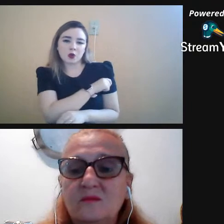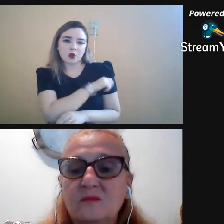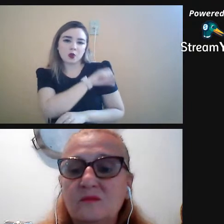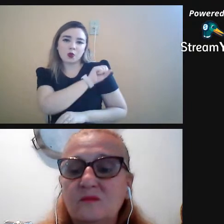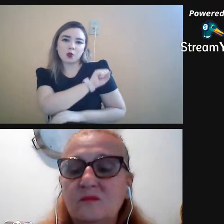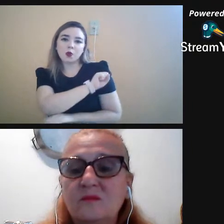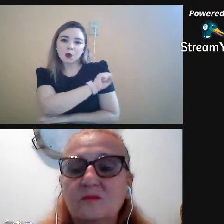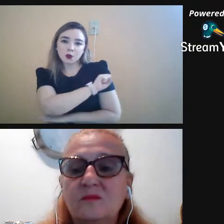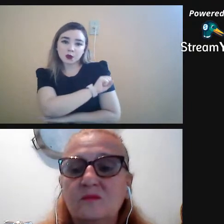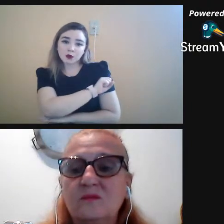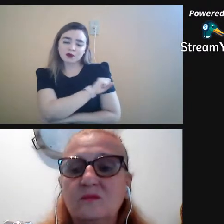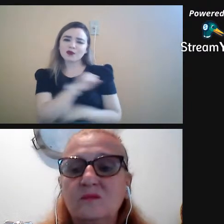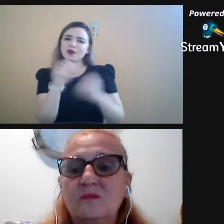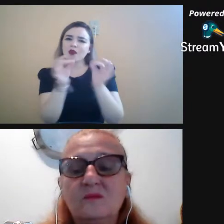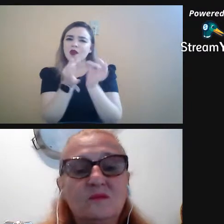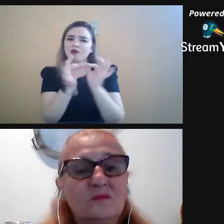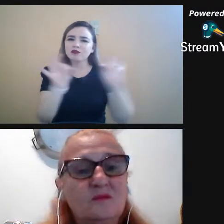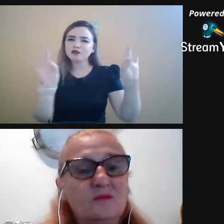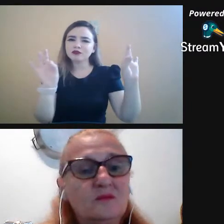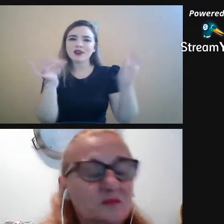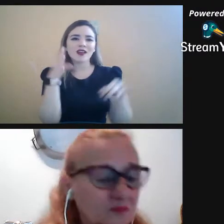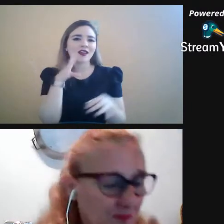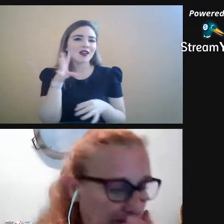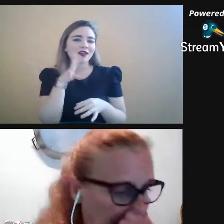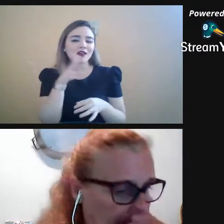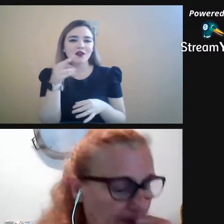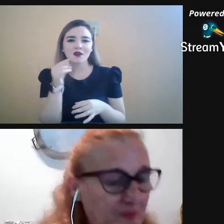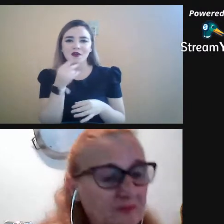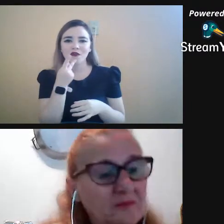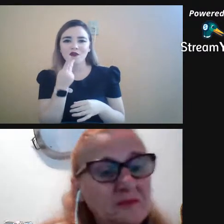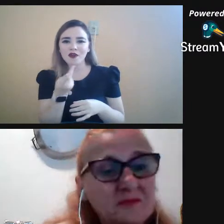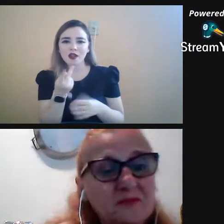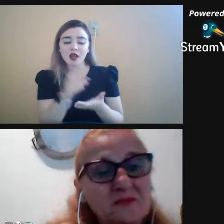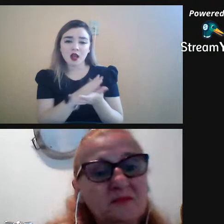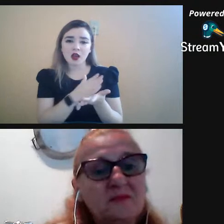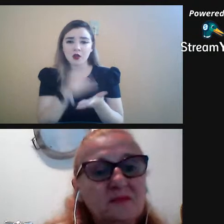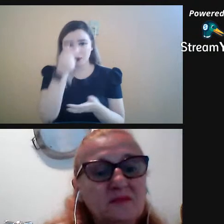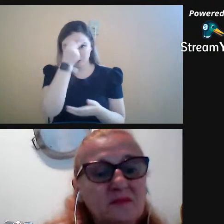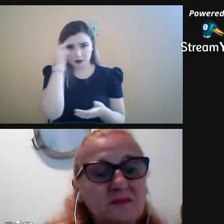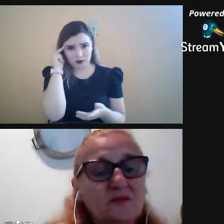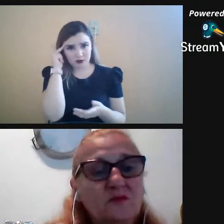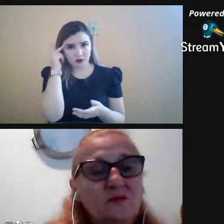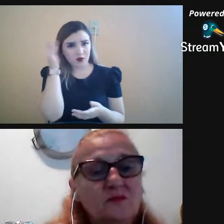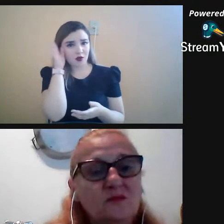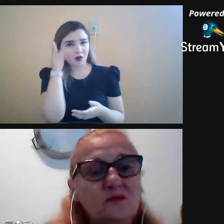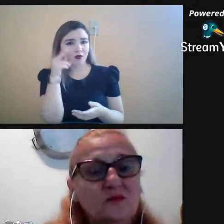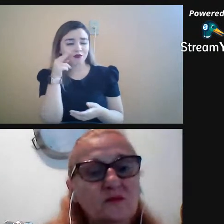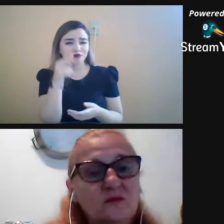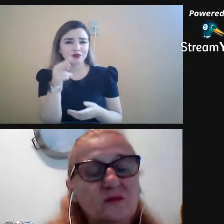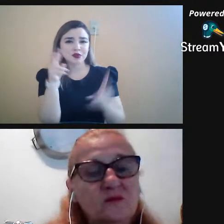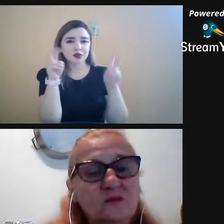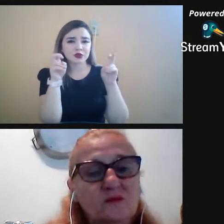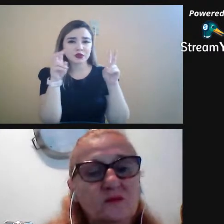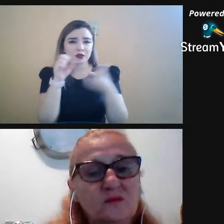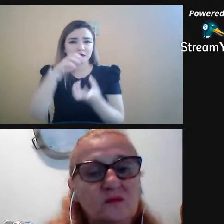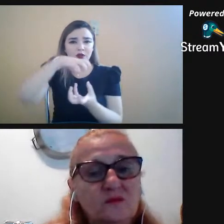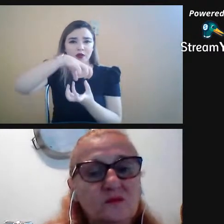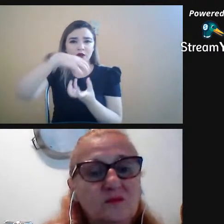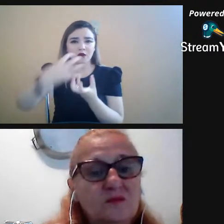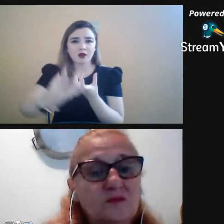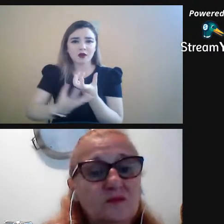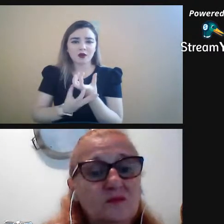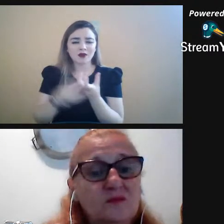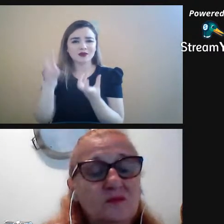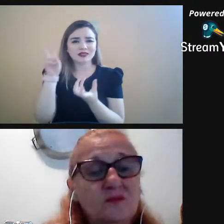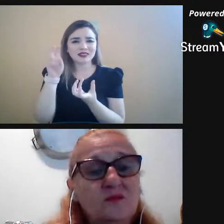legal quando eu falei para ele que algumas pessoas encaram o tema ecologia como um tema assim,